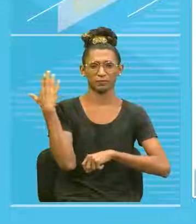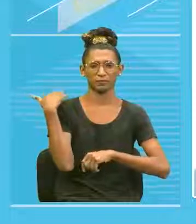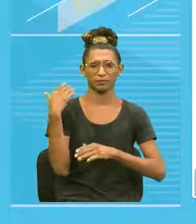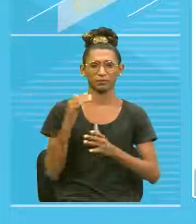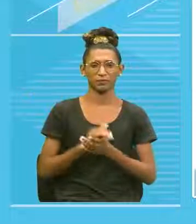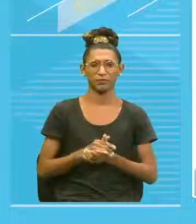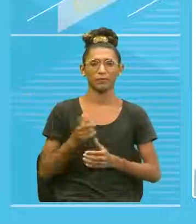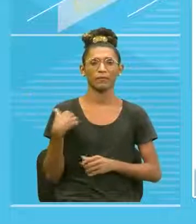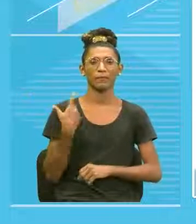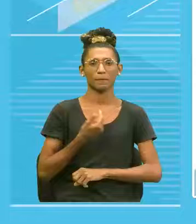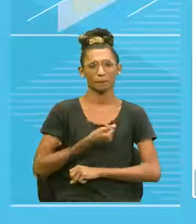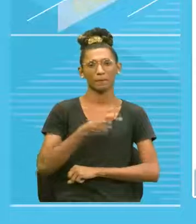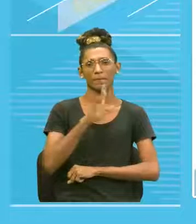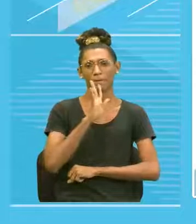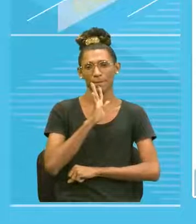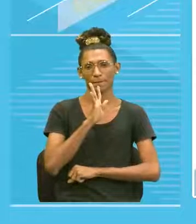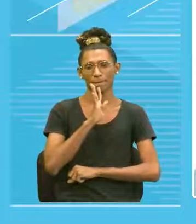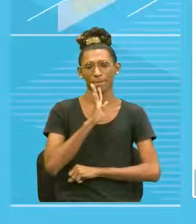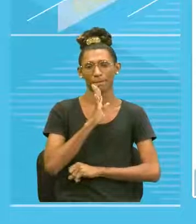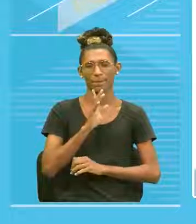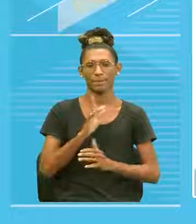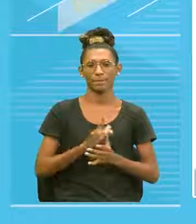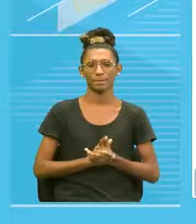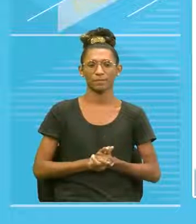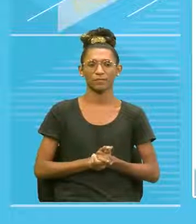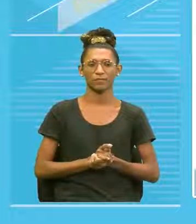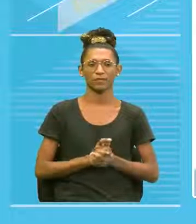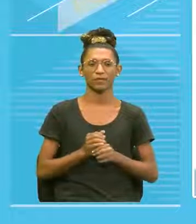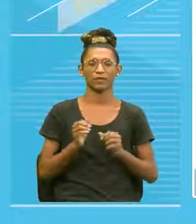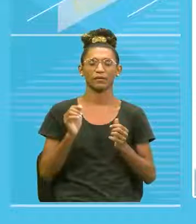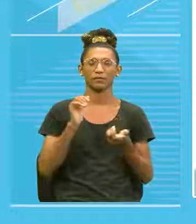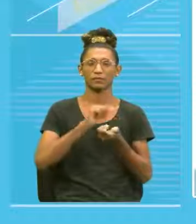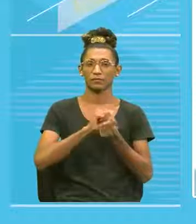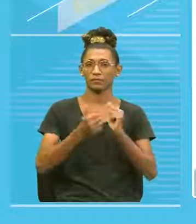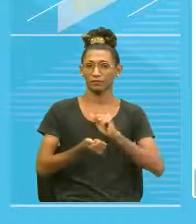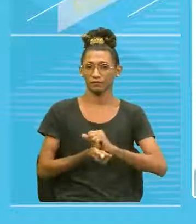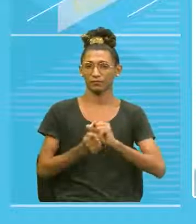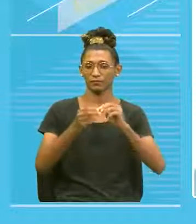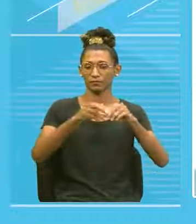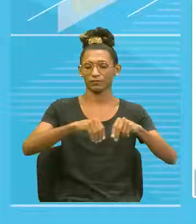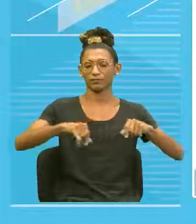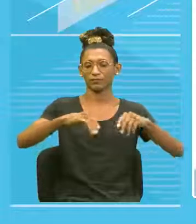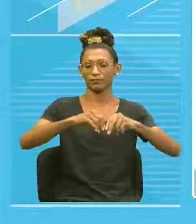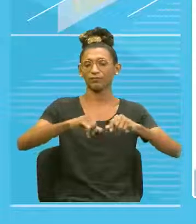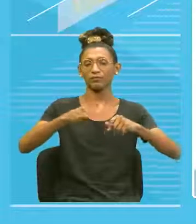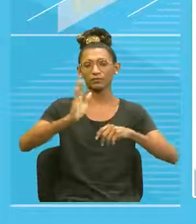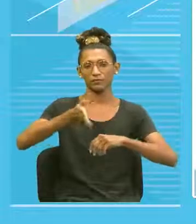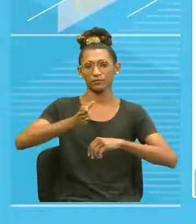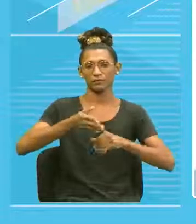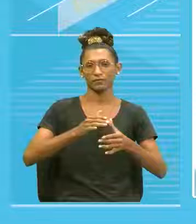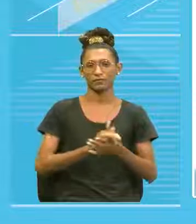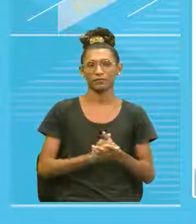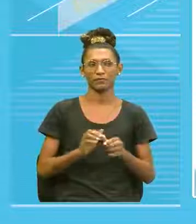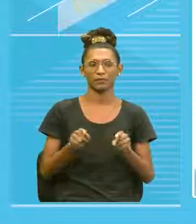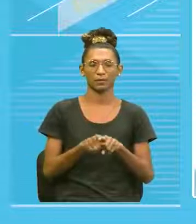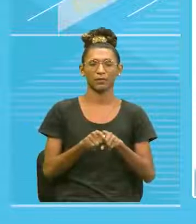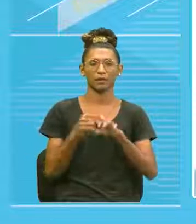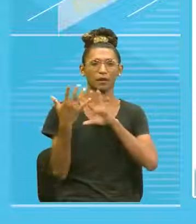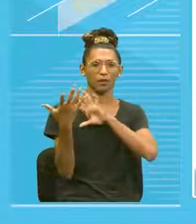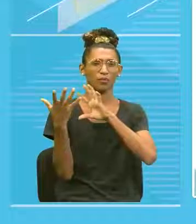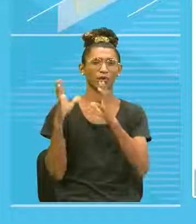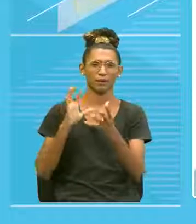e a gente conhece e adaptada ao solo ao nosso